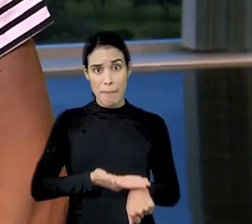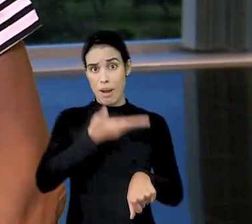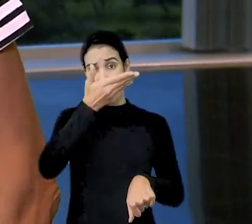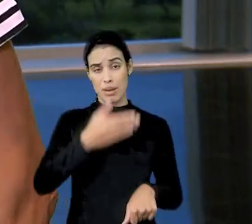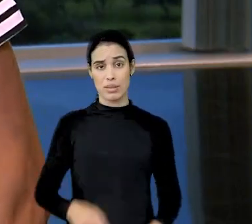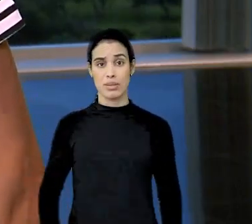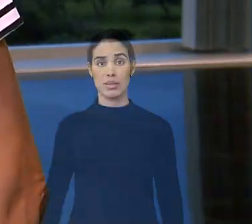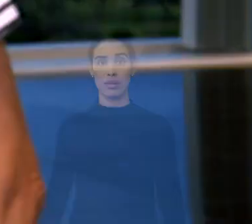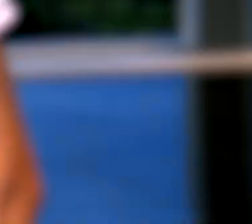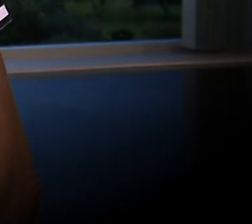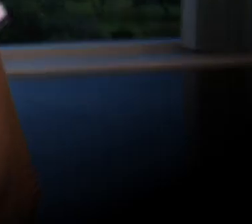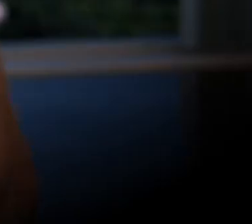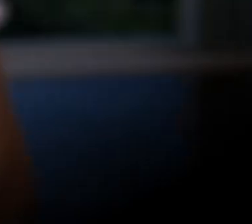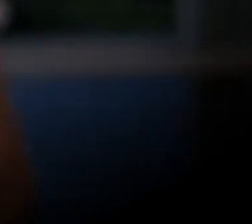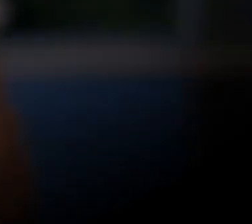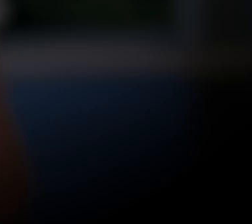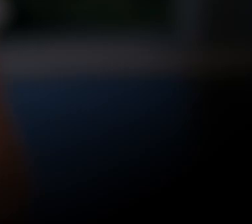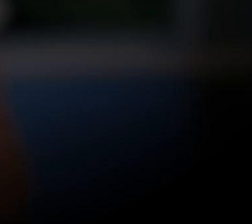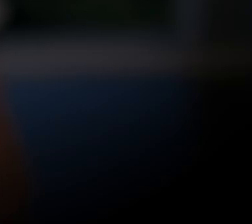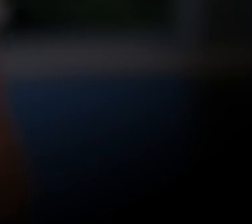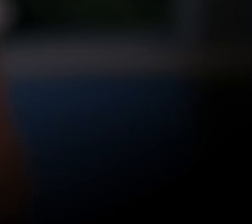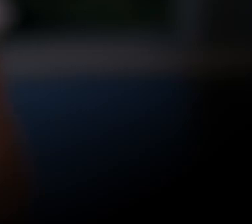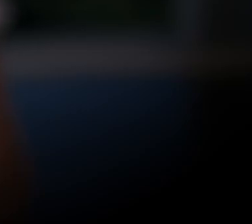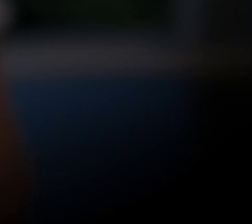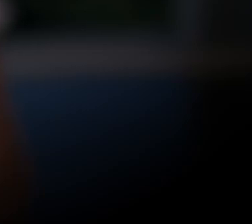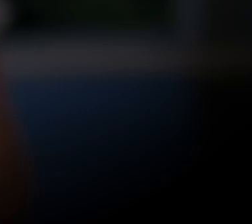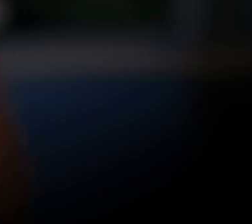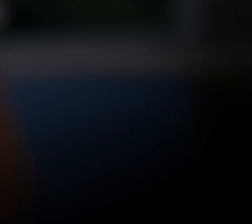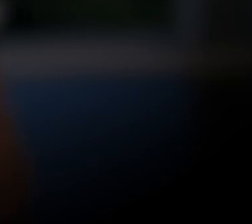triplica, quadruplica.